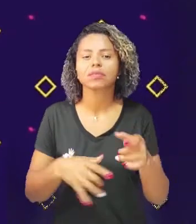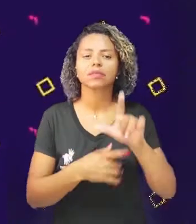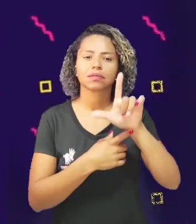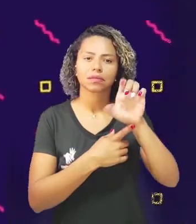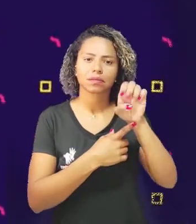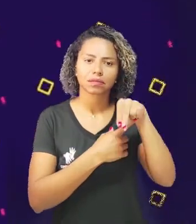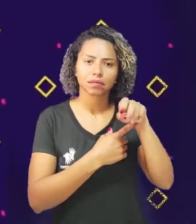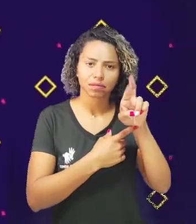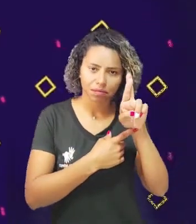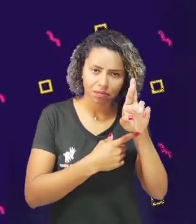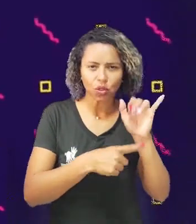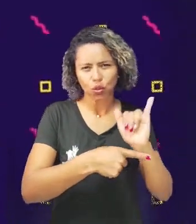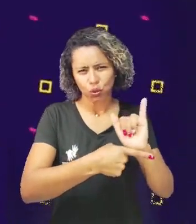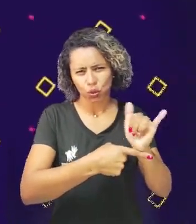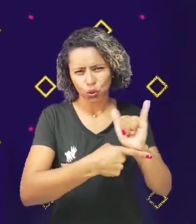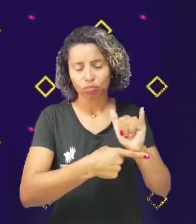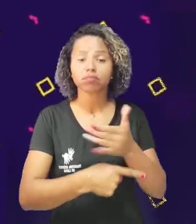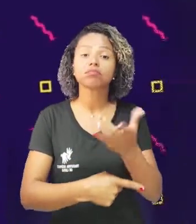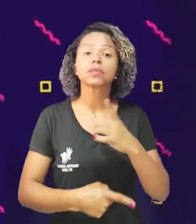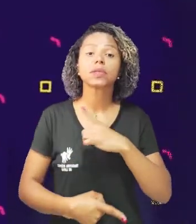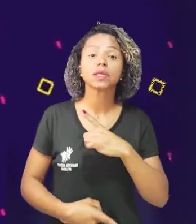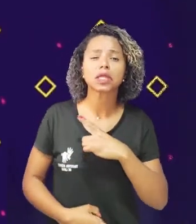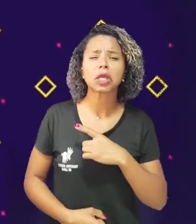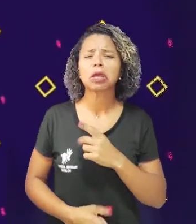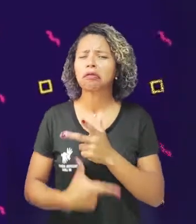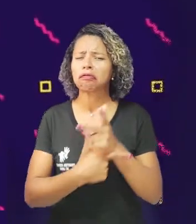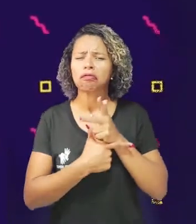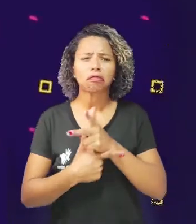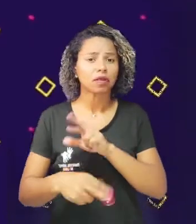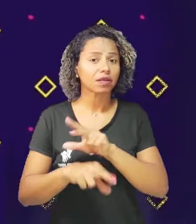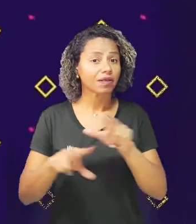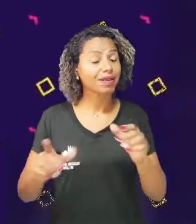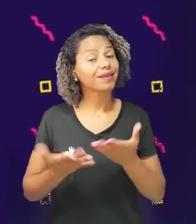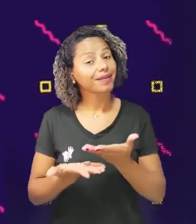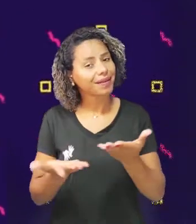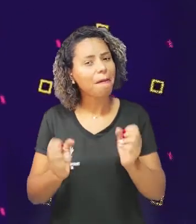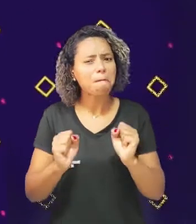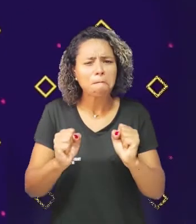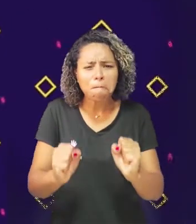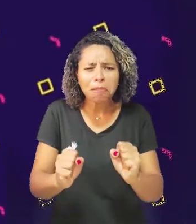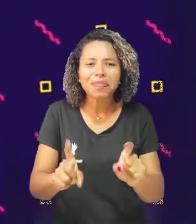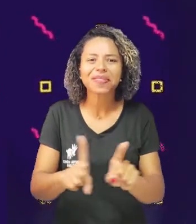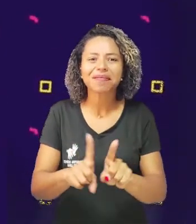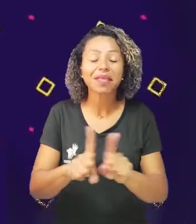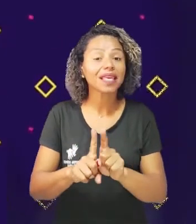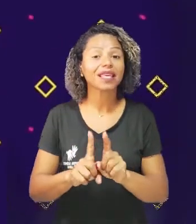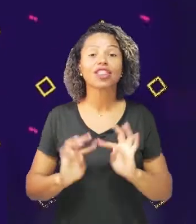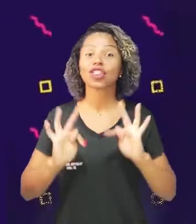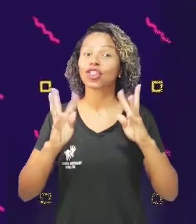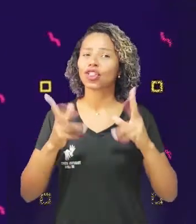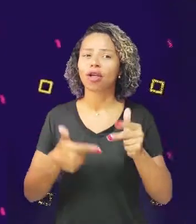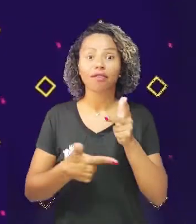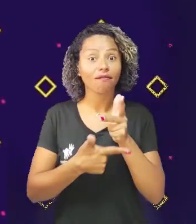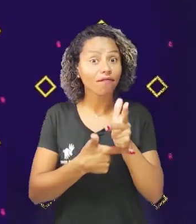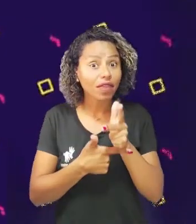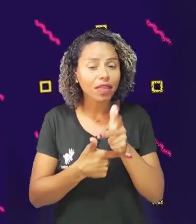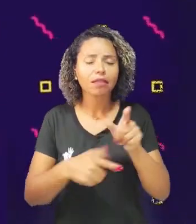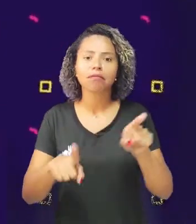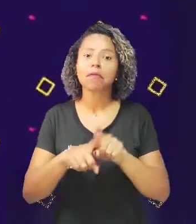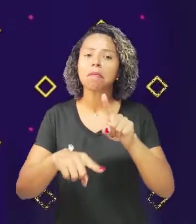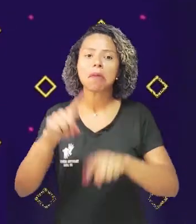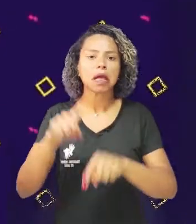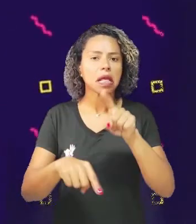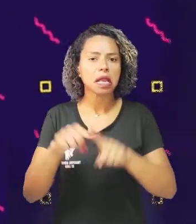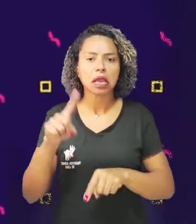basta acessar o canal do LENER, vai encontrar lá alguns vídeos, e quem quiser poderá ter acesso